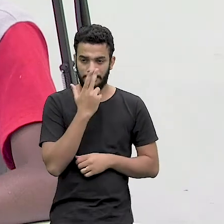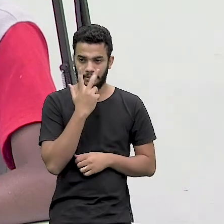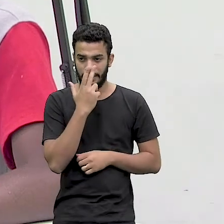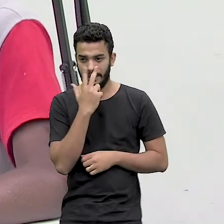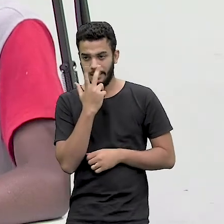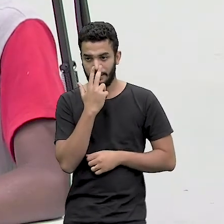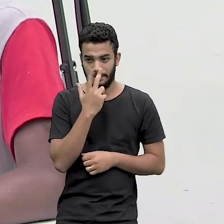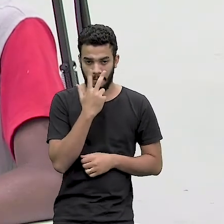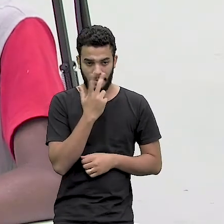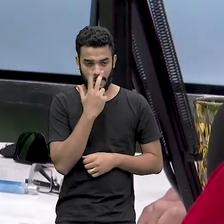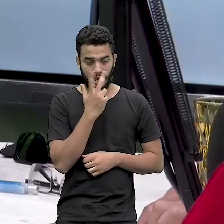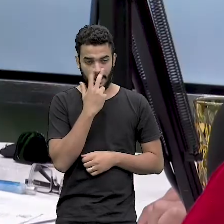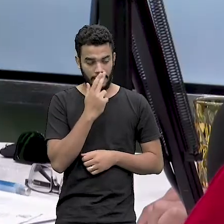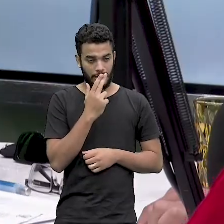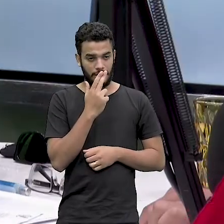ter?